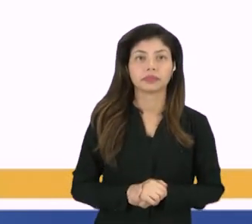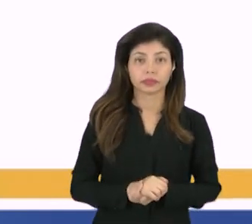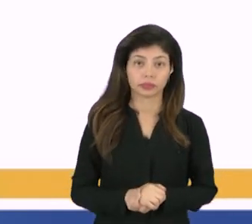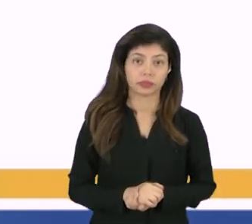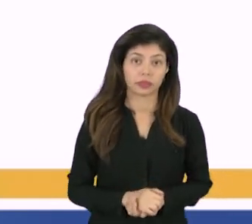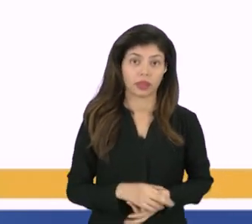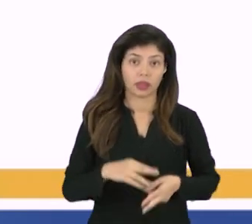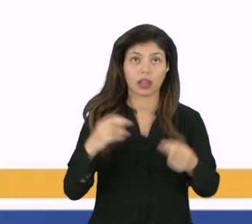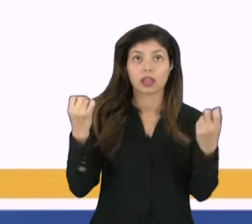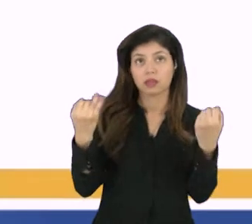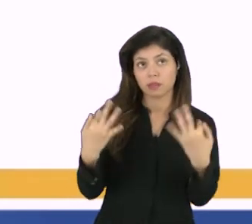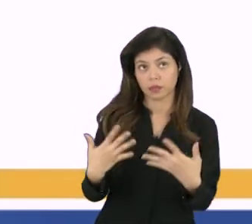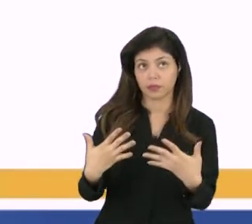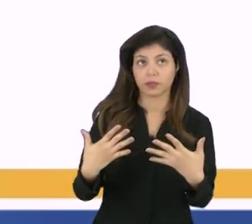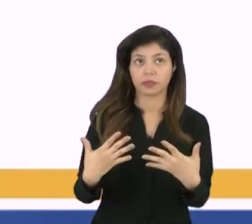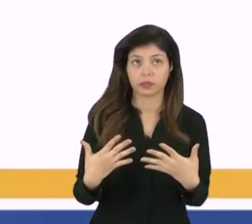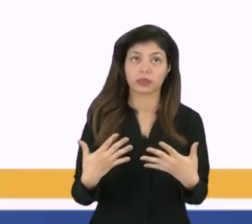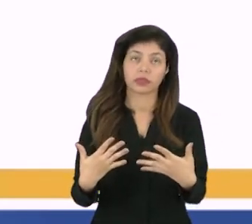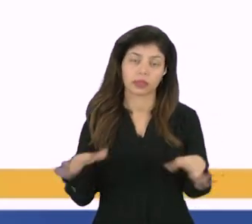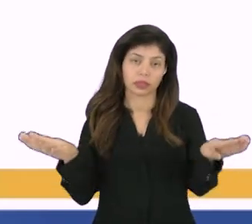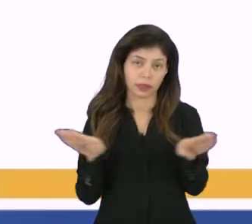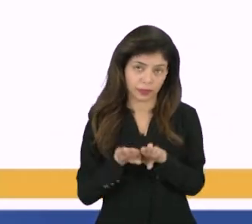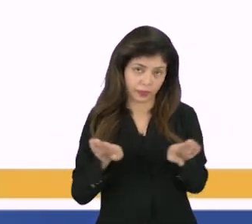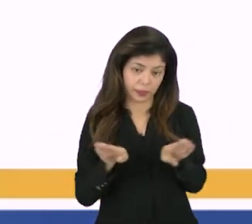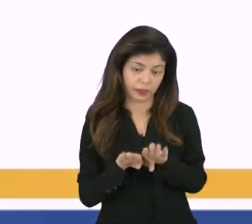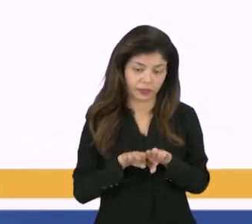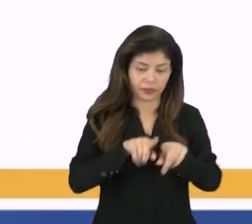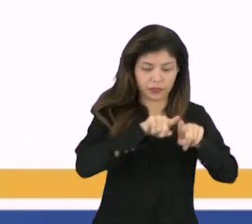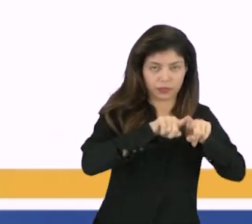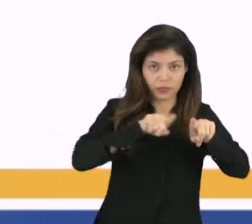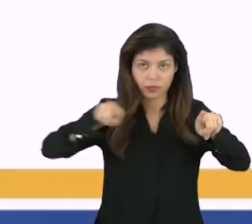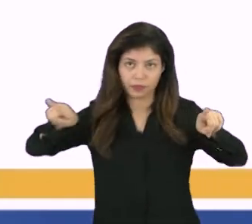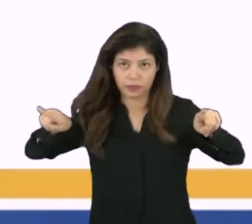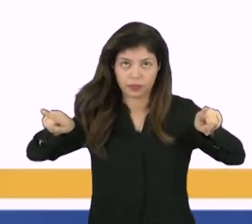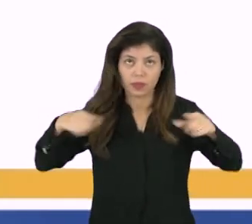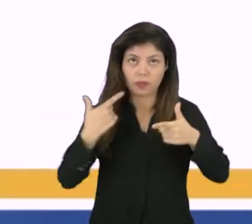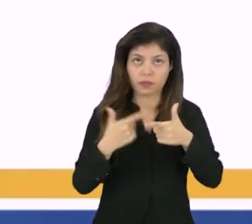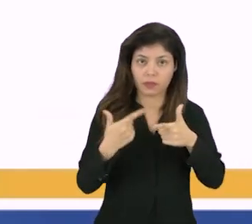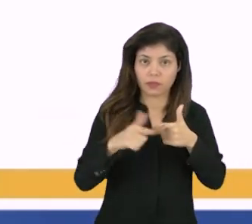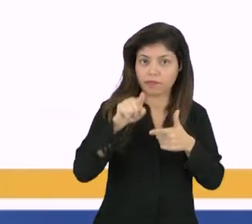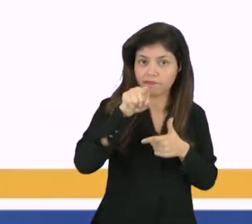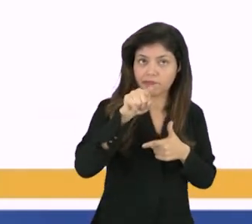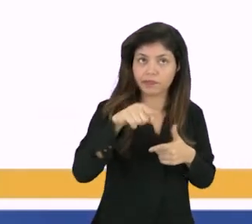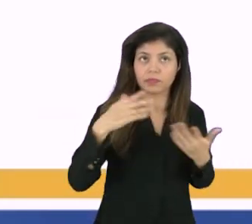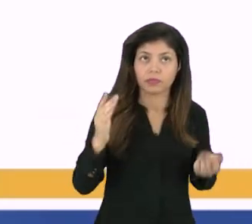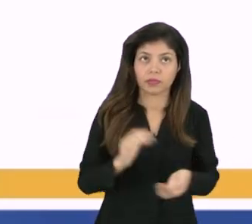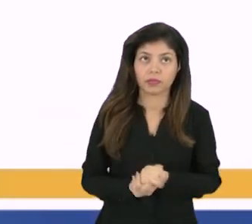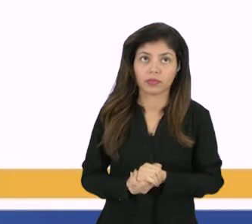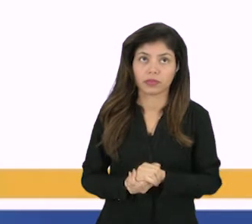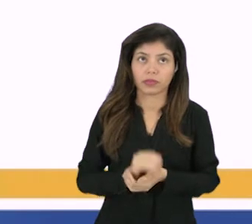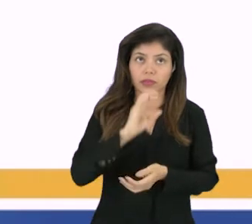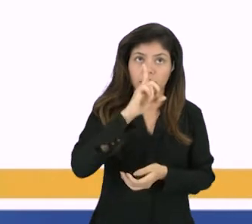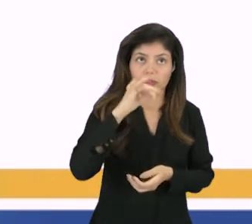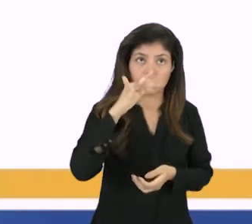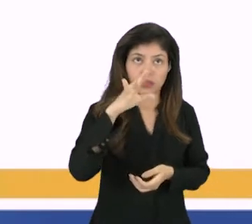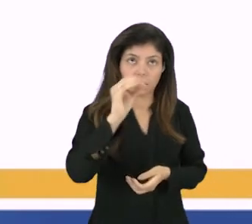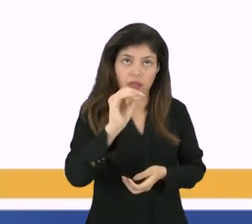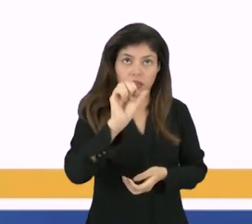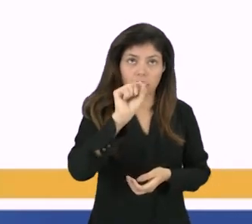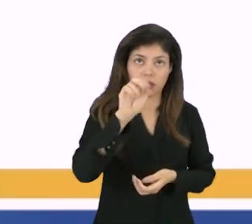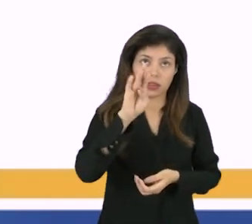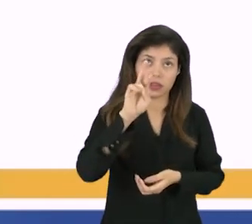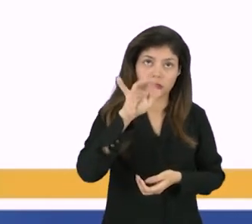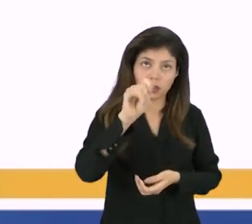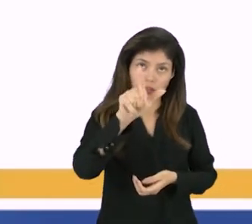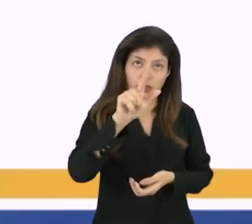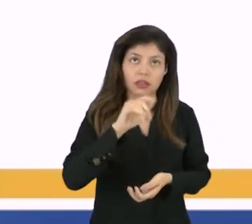A respeito da propagação retilínea da luz, pessoal, tem esse problema aí, tá? Eclipse de Sobral. Não é o nosso Sobral aqui, tá?